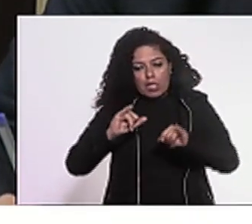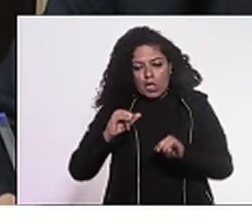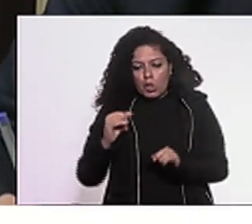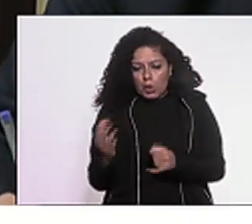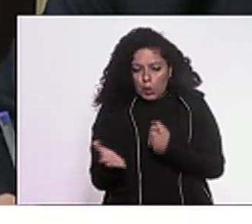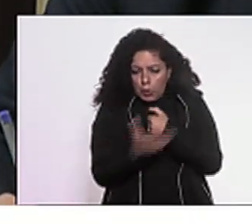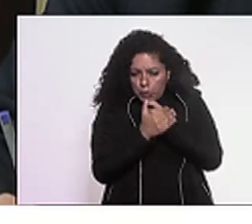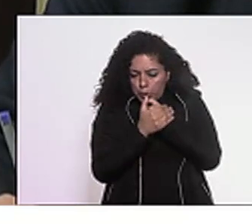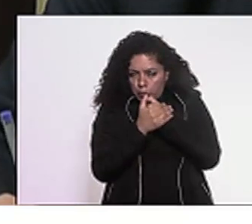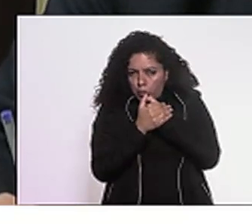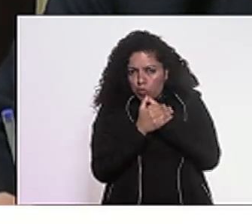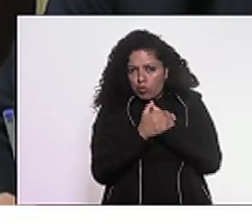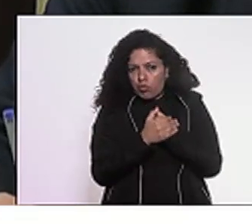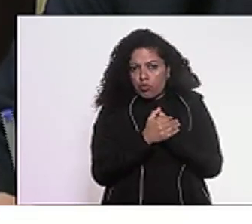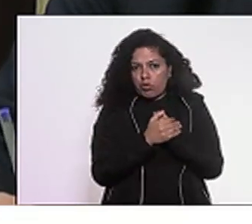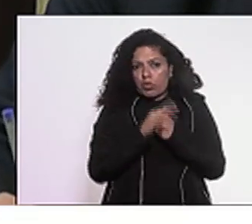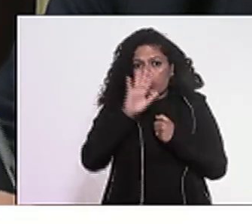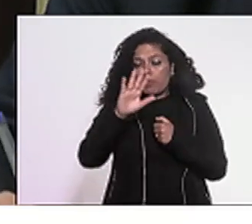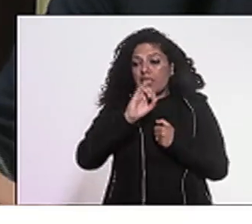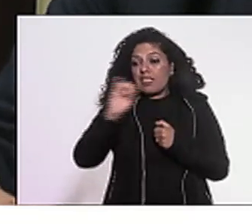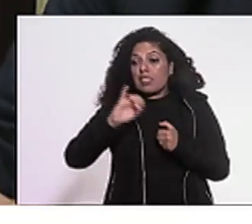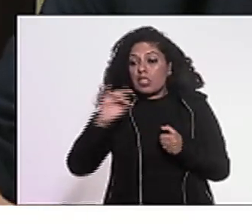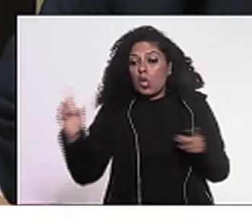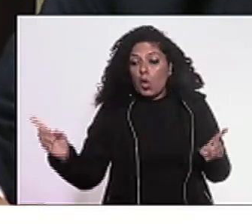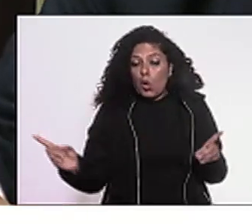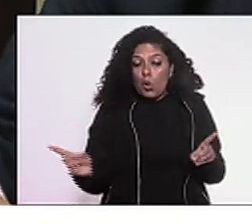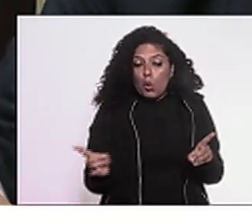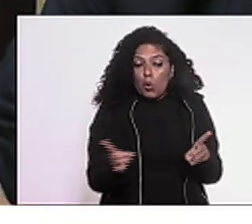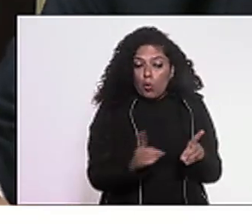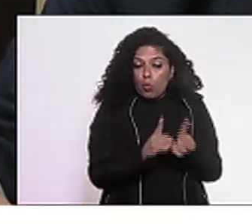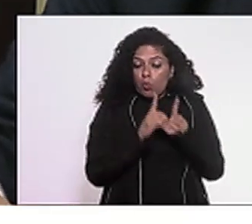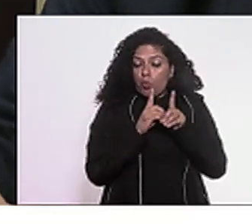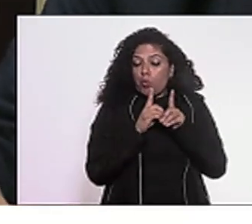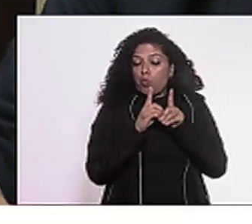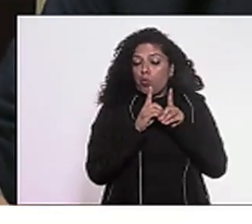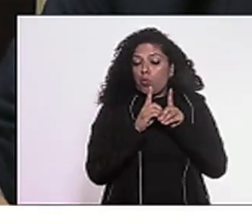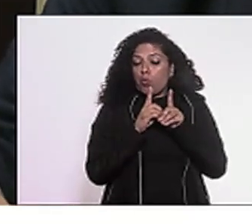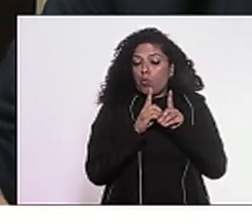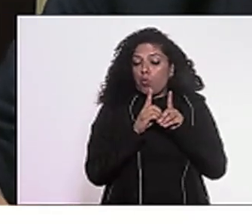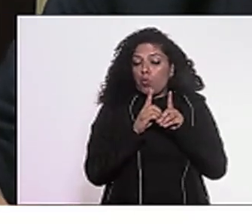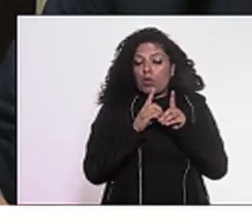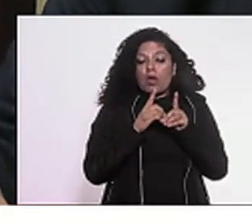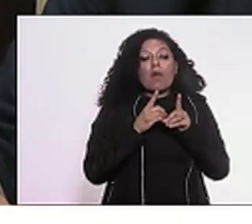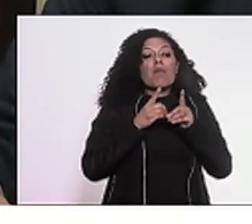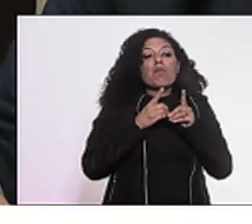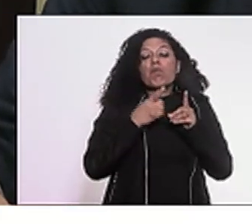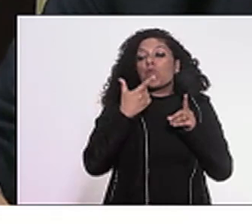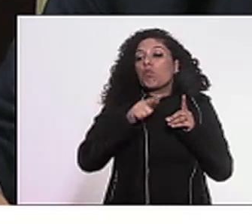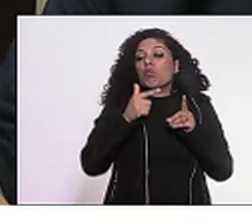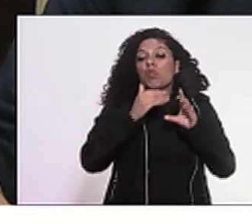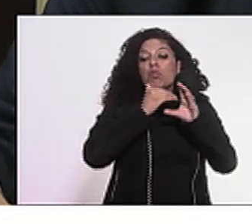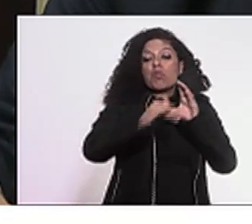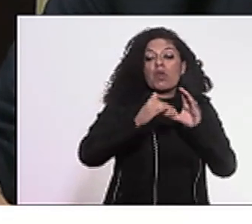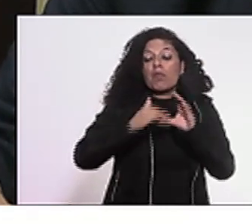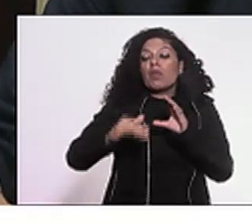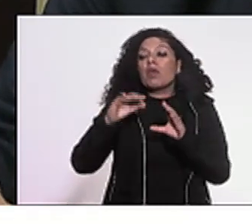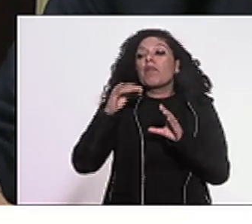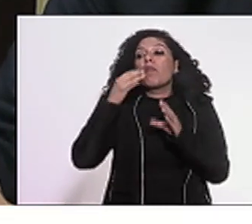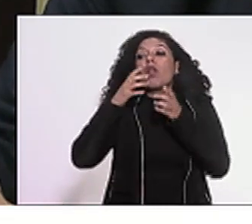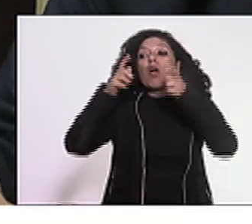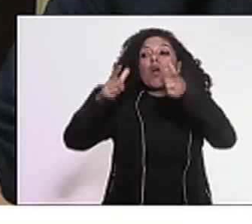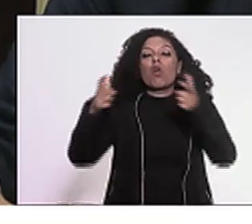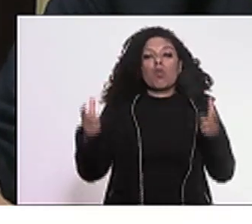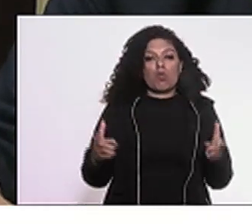Vinícius falou. E se não tiver conciliação, encaminha para onde? Encaminha para a Ouvidoria Geral do Estado? Para